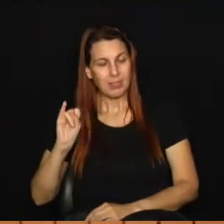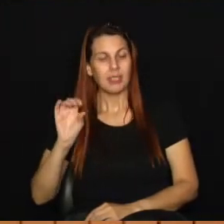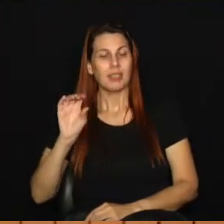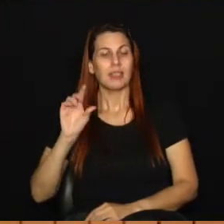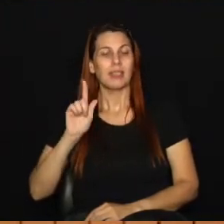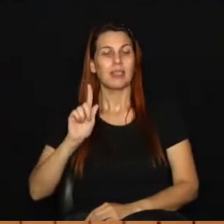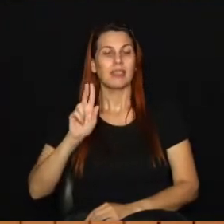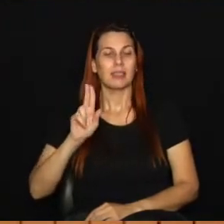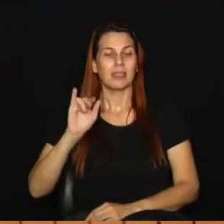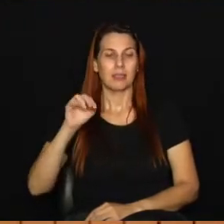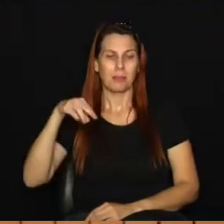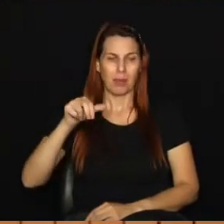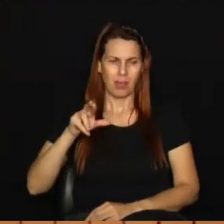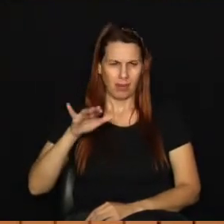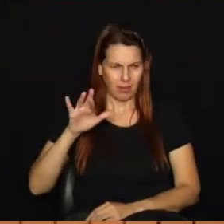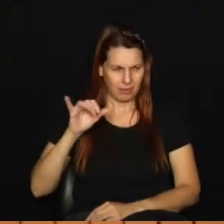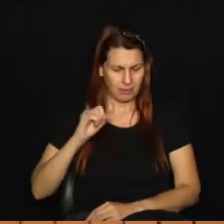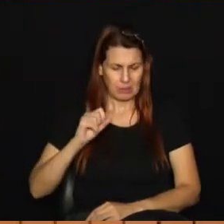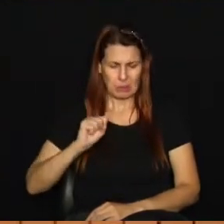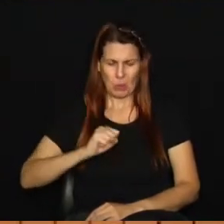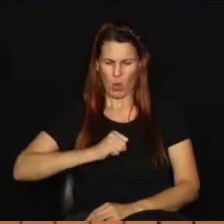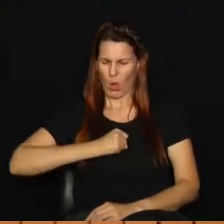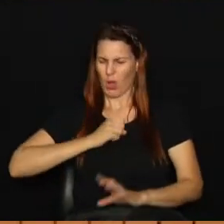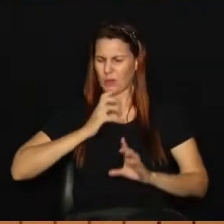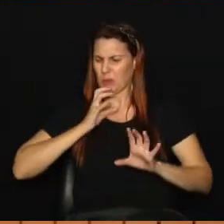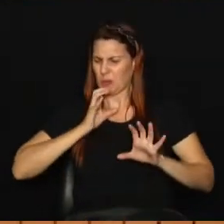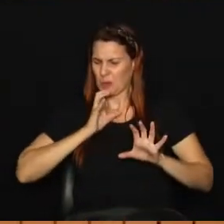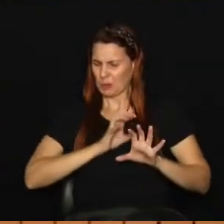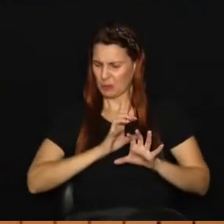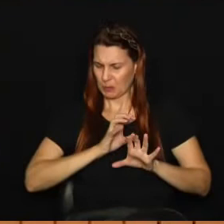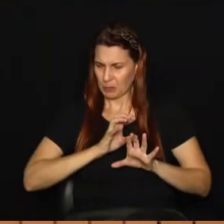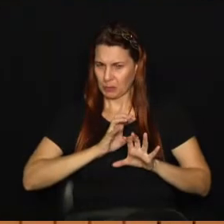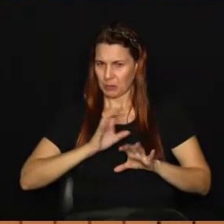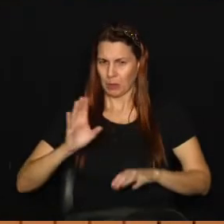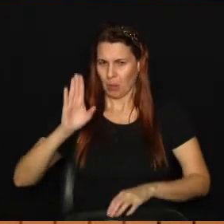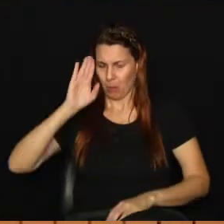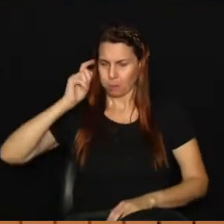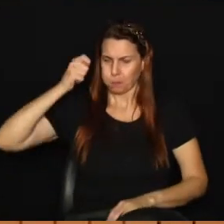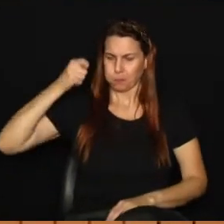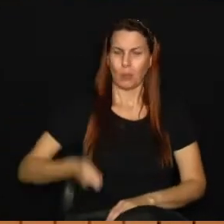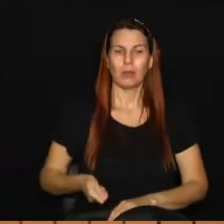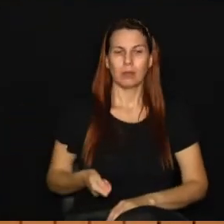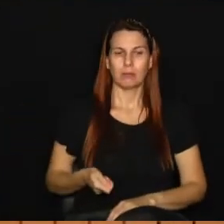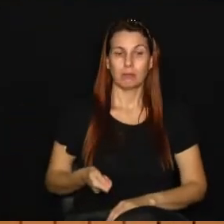temos ódio e nojo da ditadura. Que assim seja.